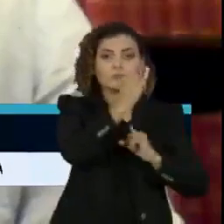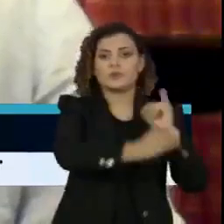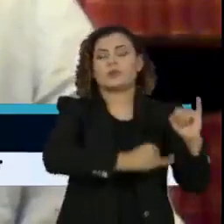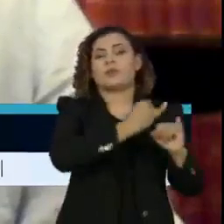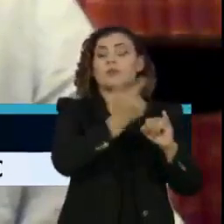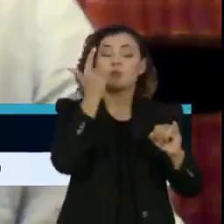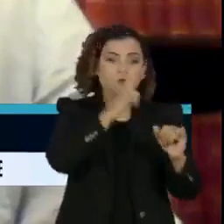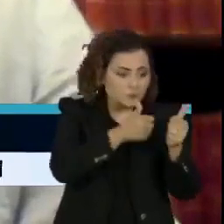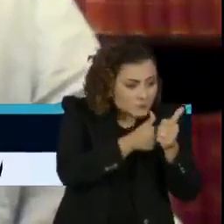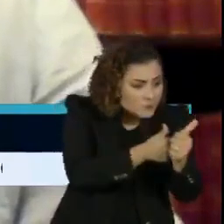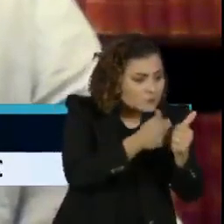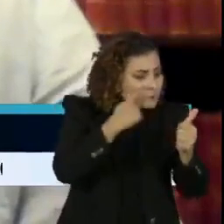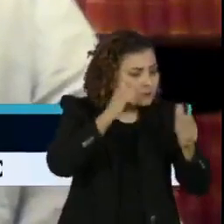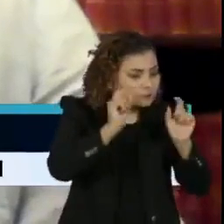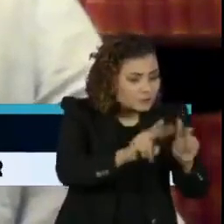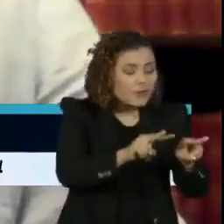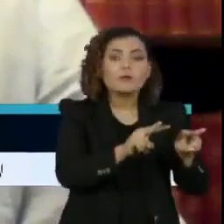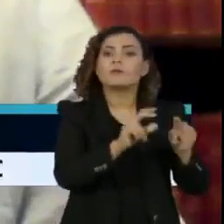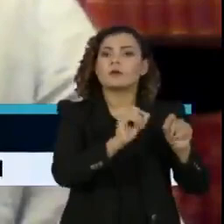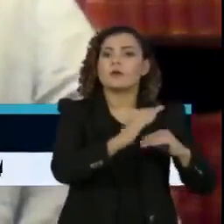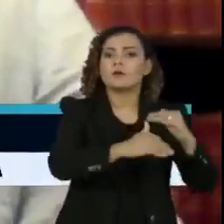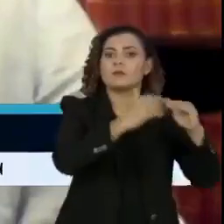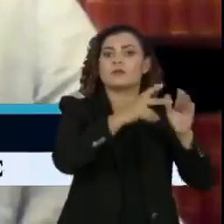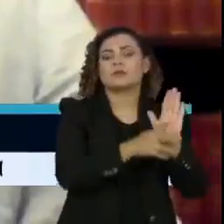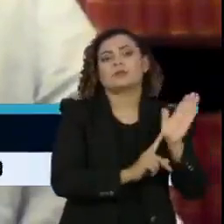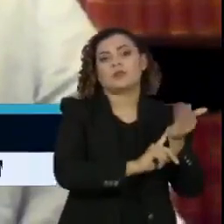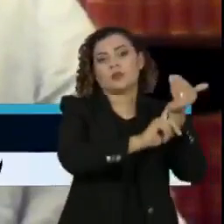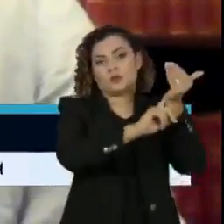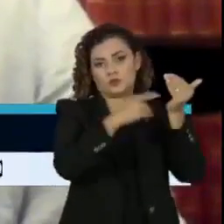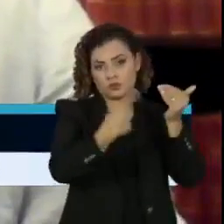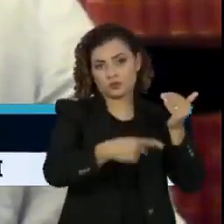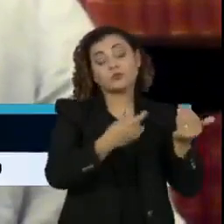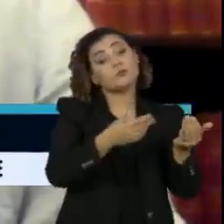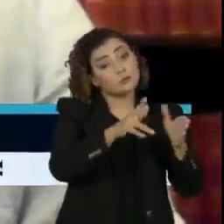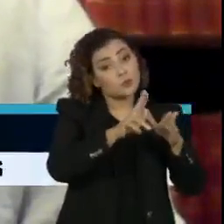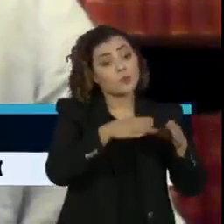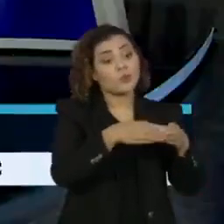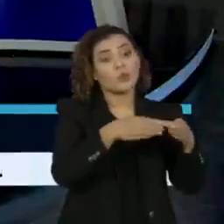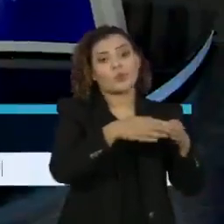possa acompanhar a evolução da tecnologia desses grupos criminosos.